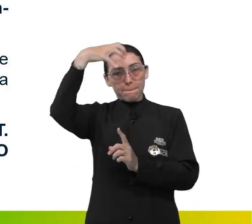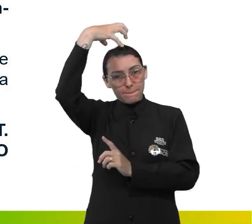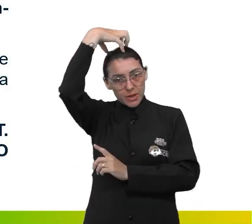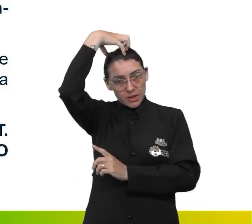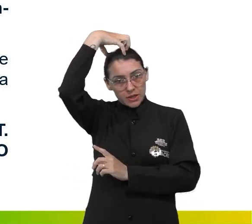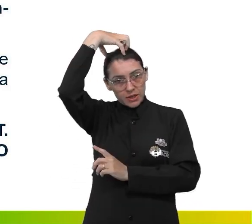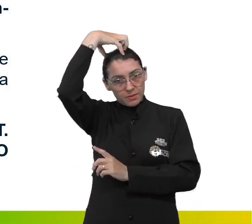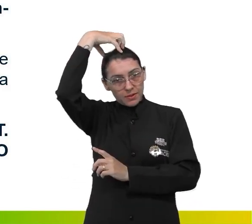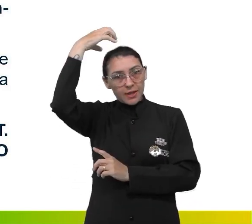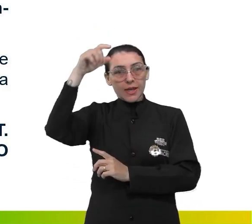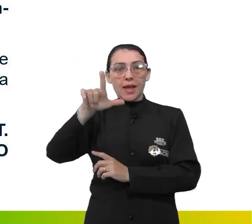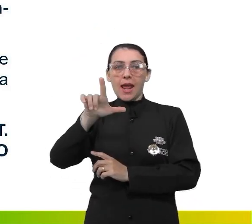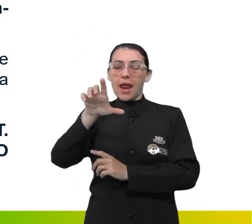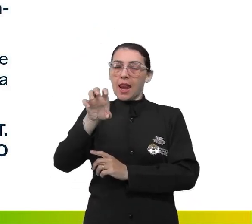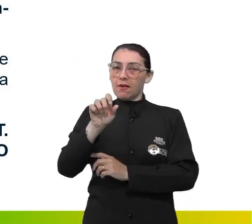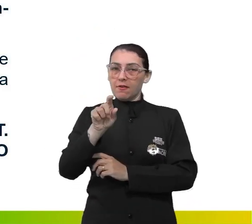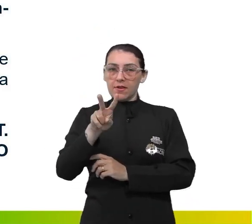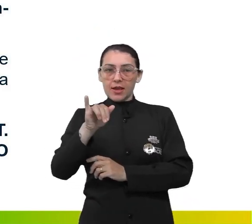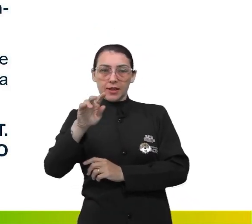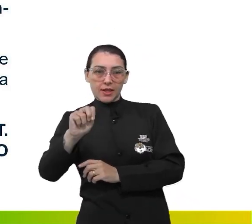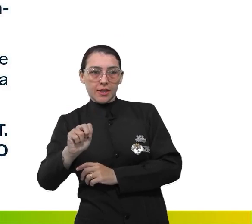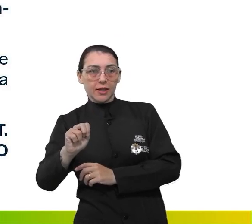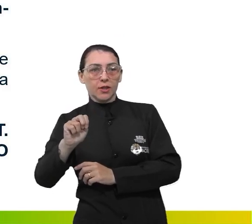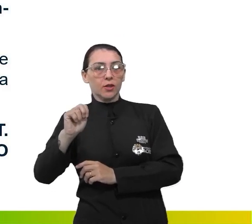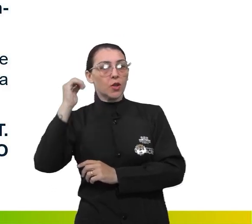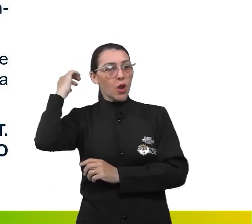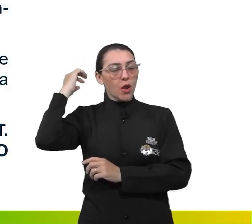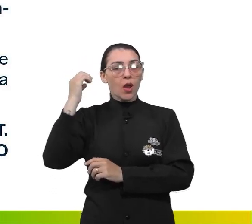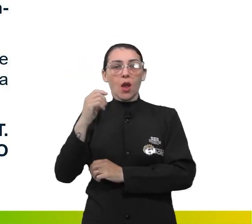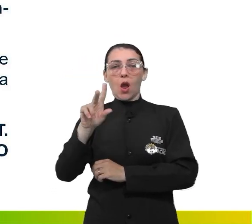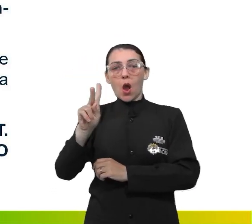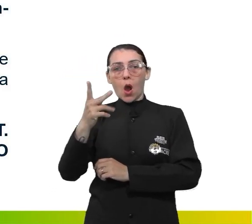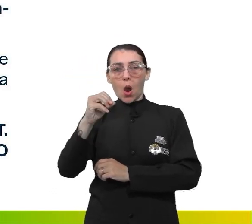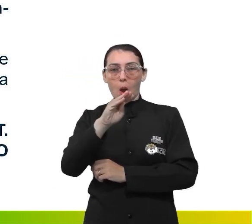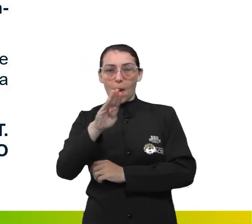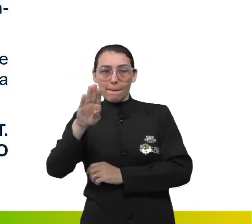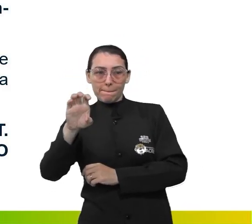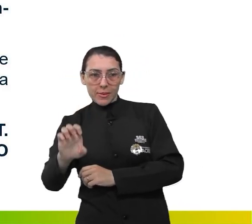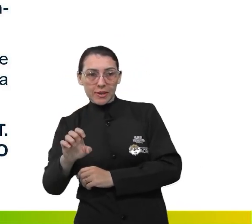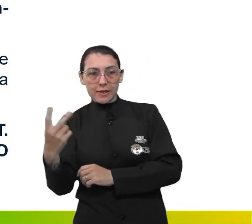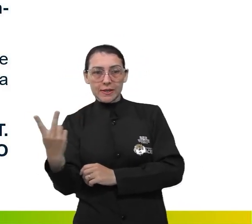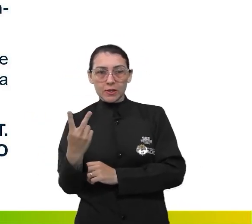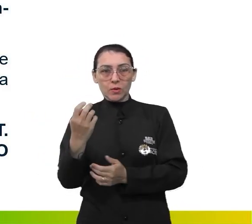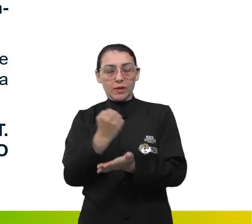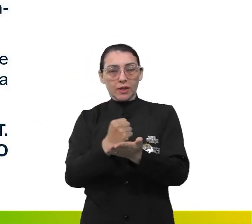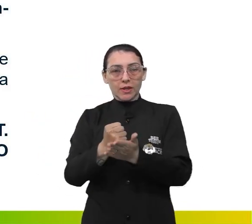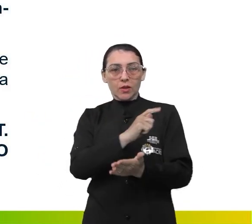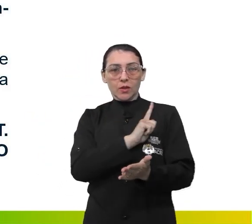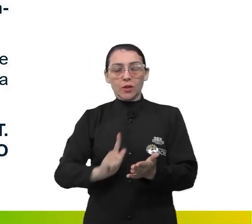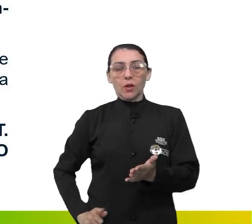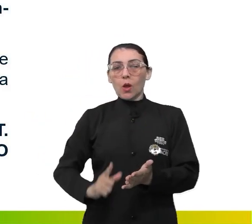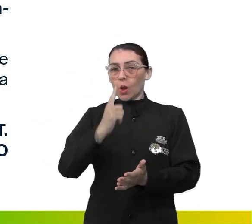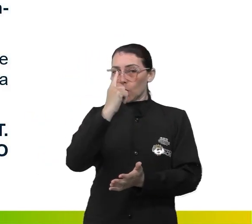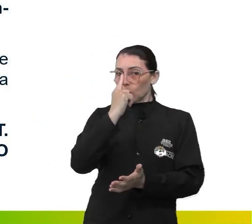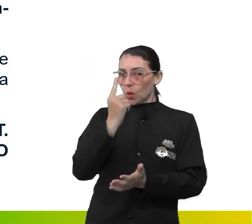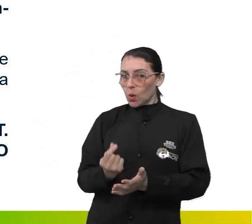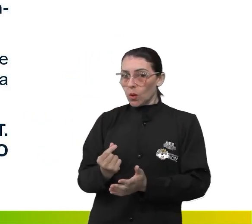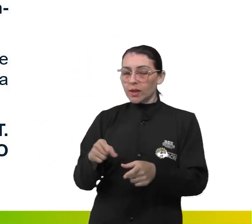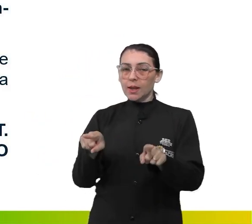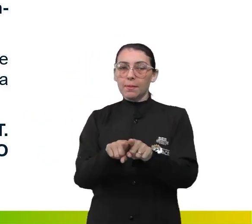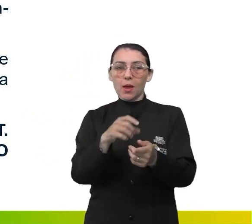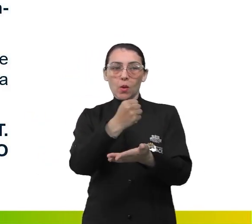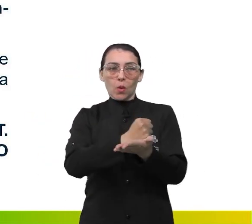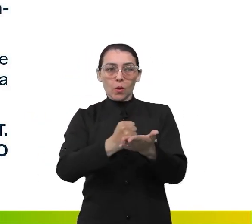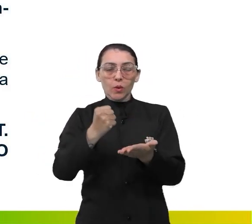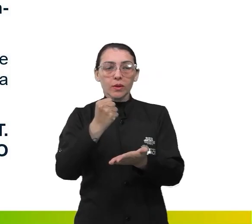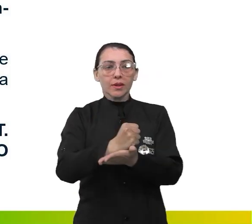Maquiavel, o Leviatã de Thomas Hobbes, então, segundo o Tratado sobre Governo de John Locke e o Contrato